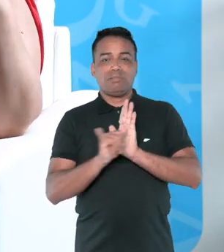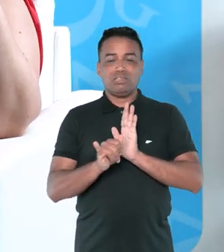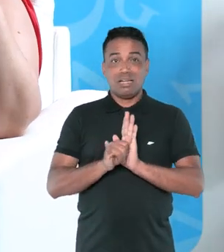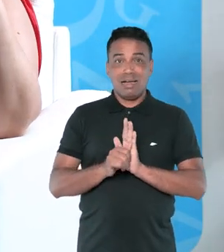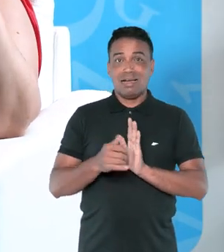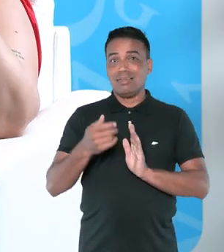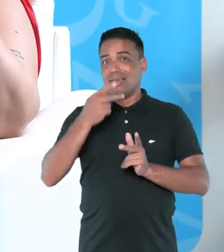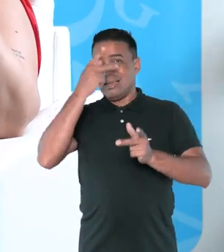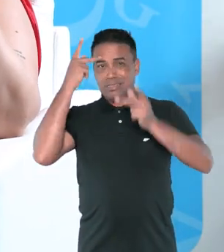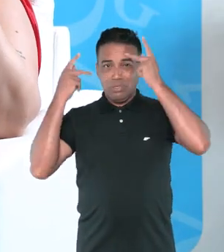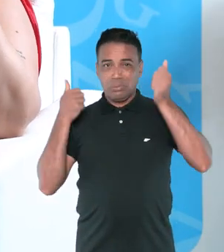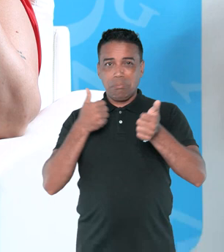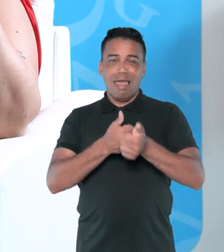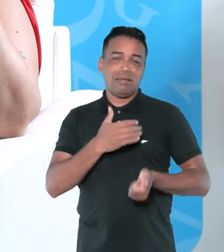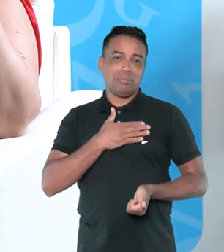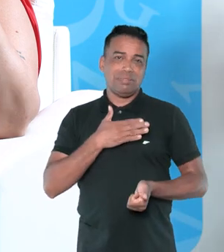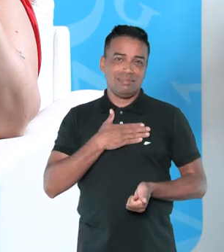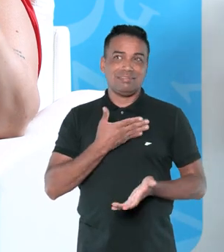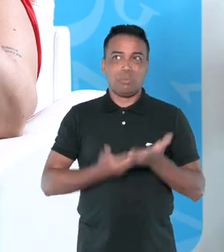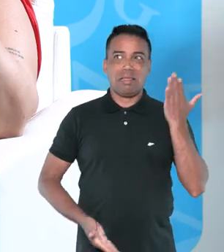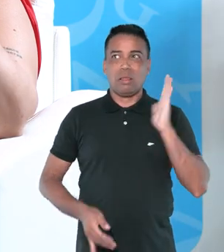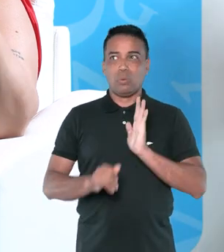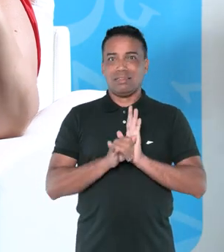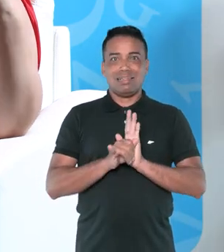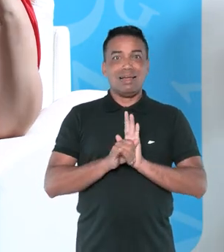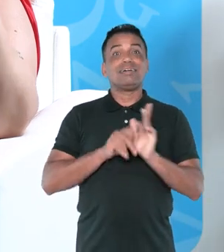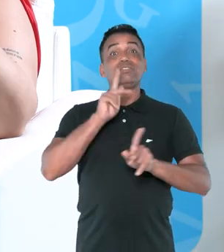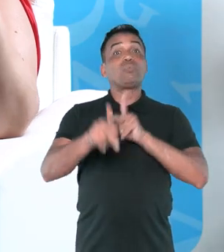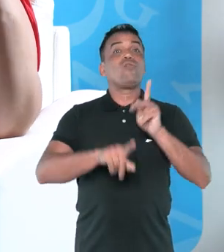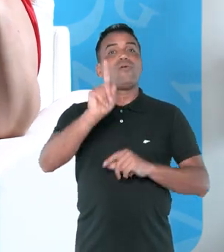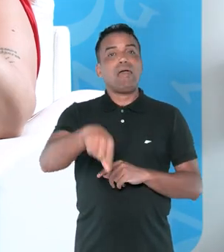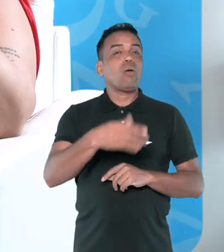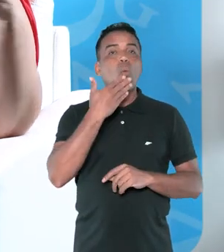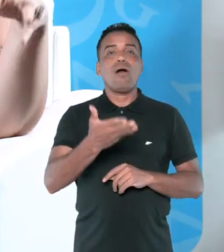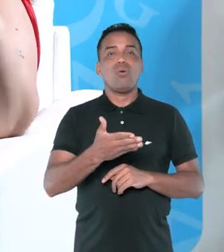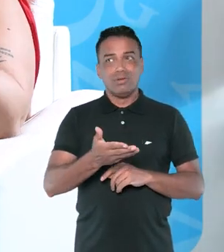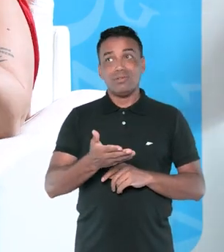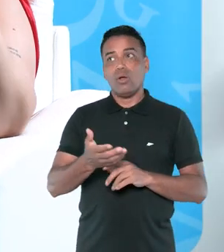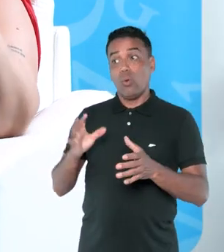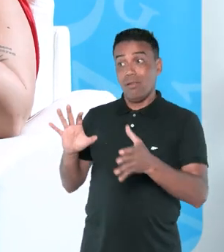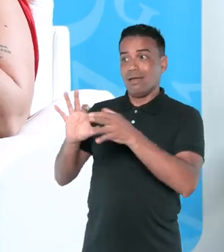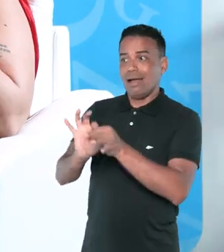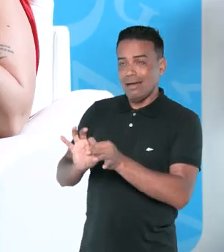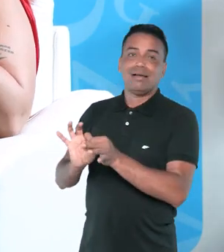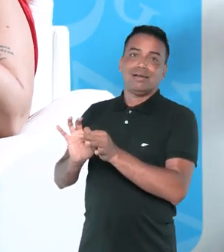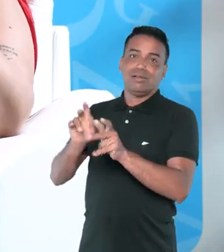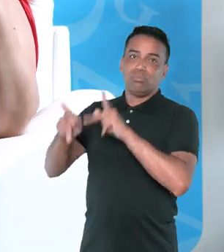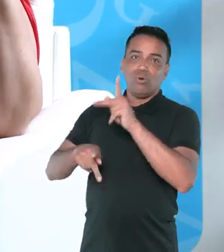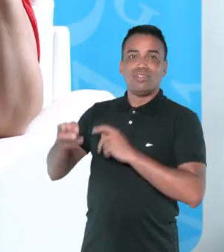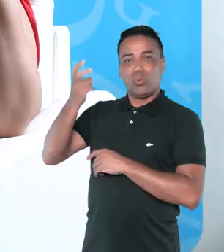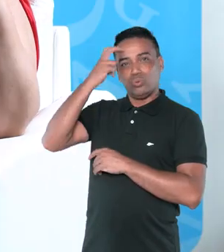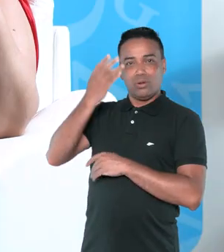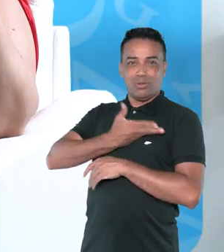mim, eu acho que a gente foi perdendo eu como estou ligada ao campo da cultura, e meus amigos todos, a maioria, a gente